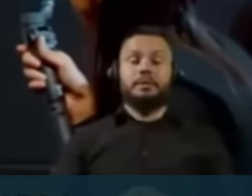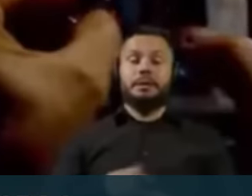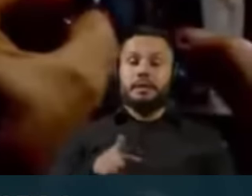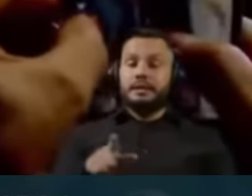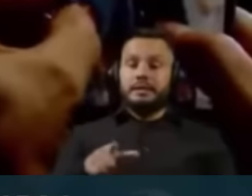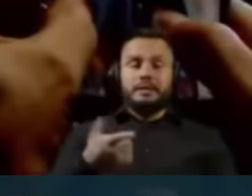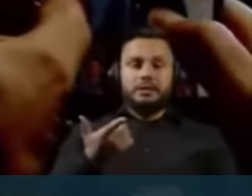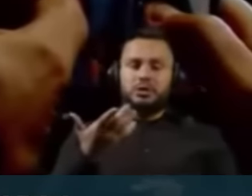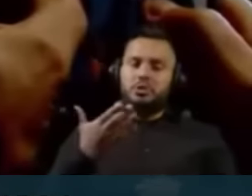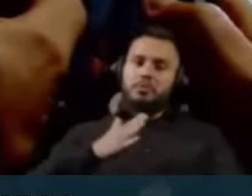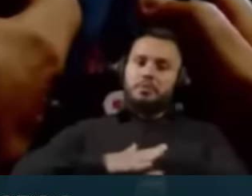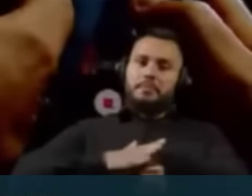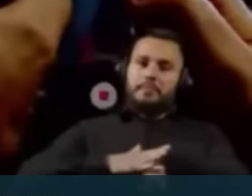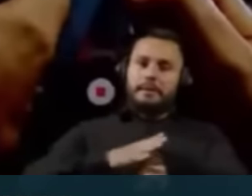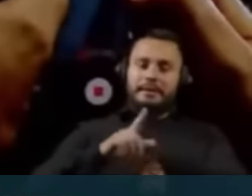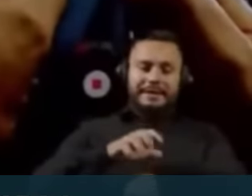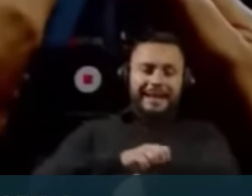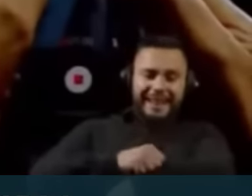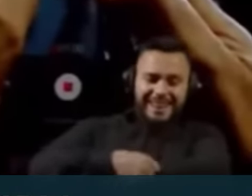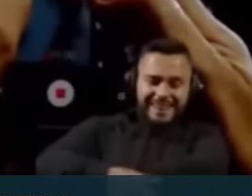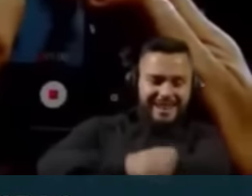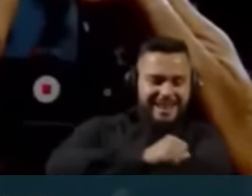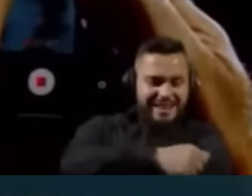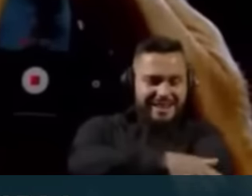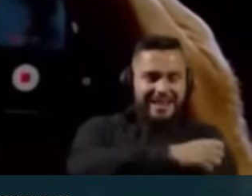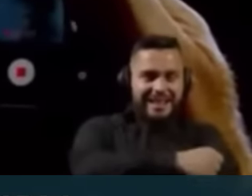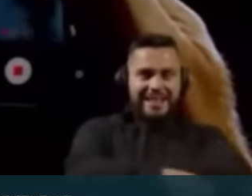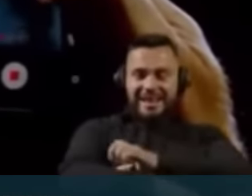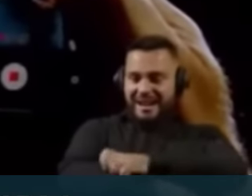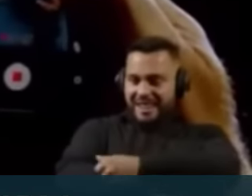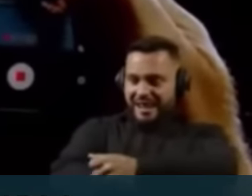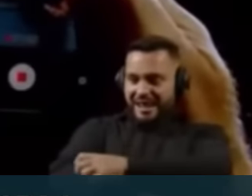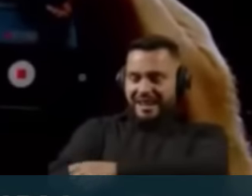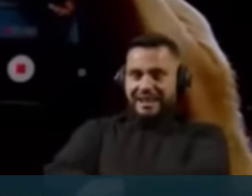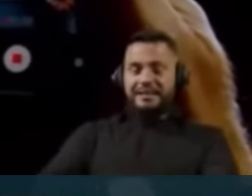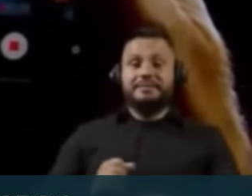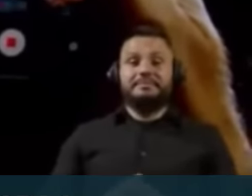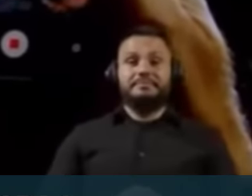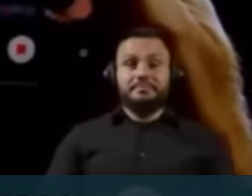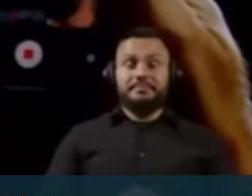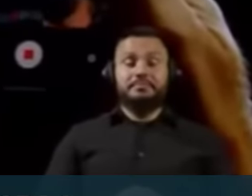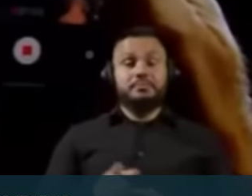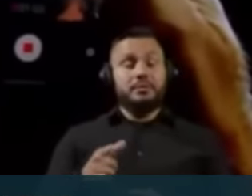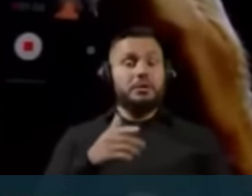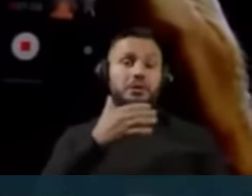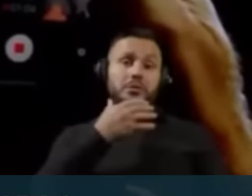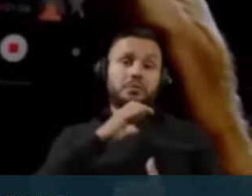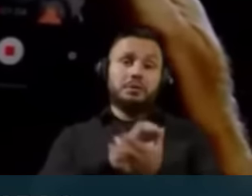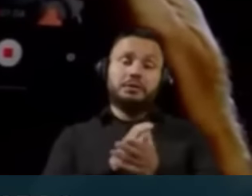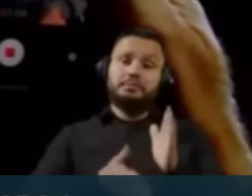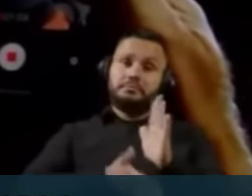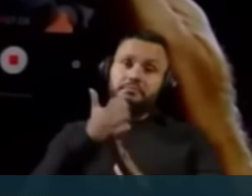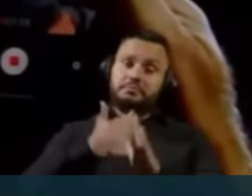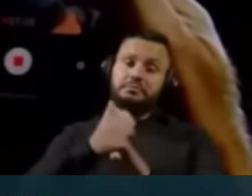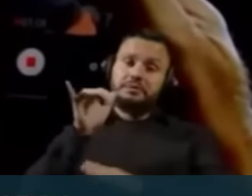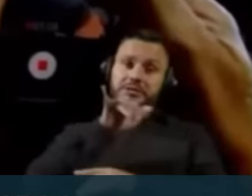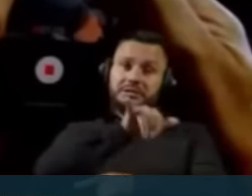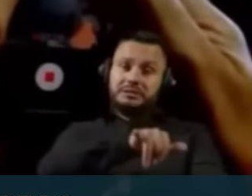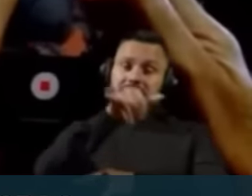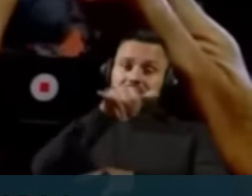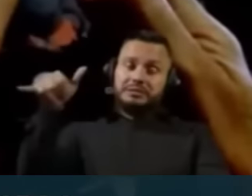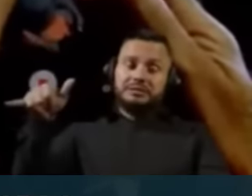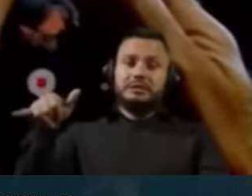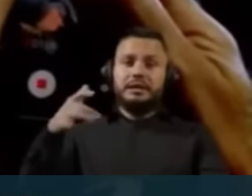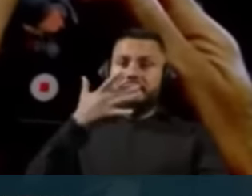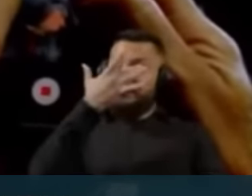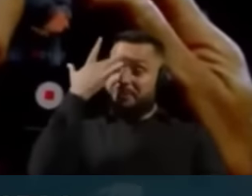estados, aquela multidão influenciando pessoas a irem ali aos aeroportos, recepcioná-lo. E eu lembro que eu fiz uma